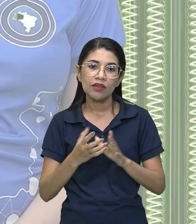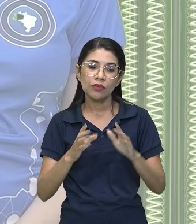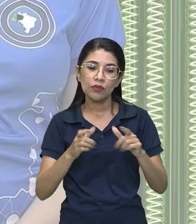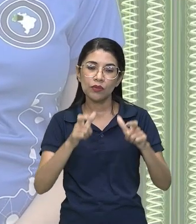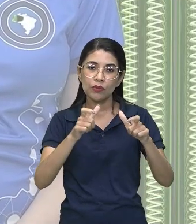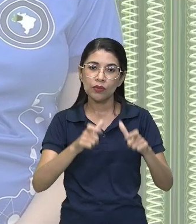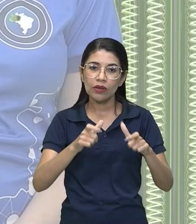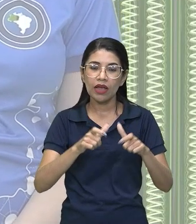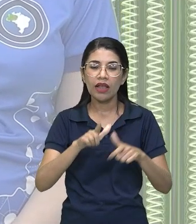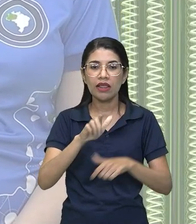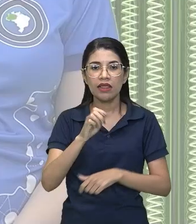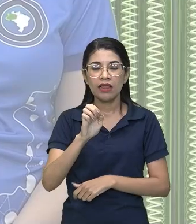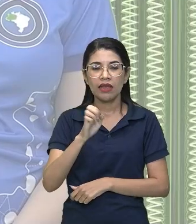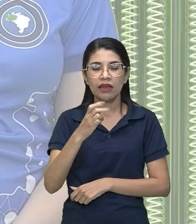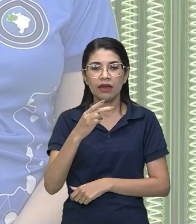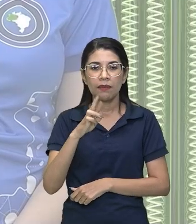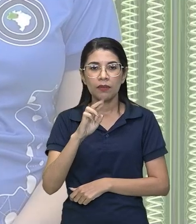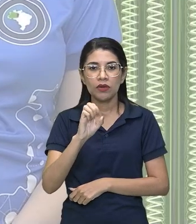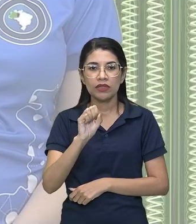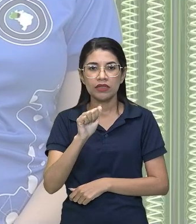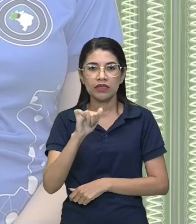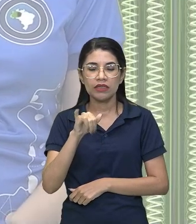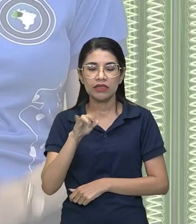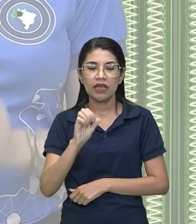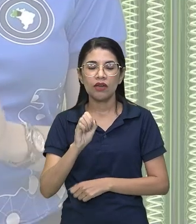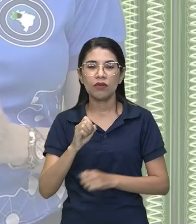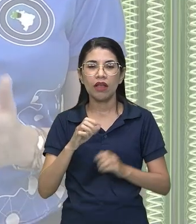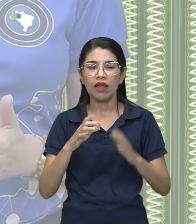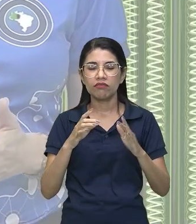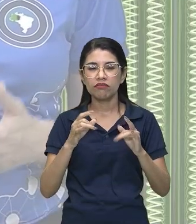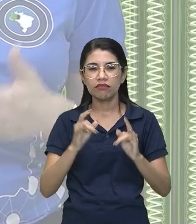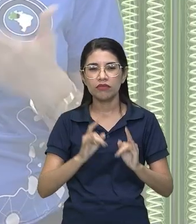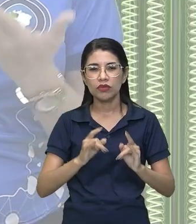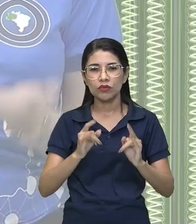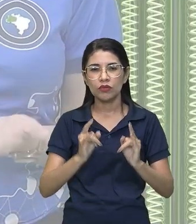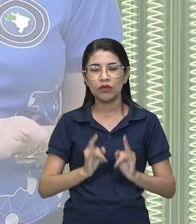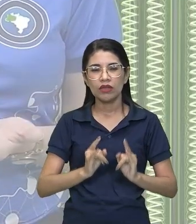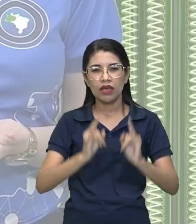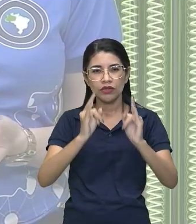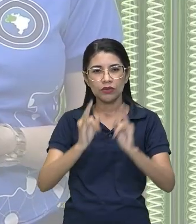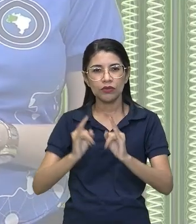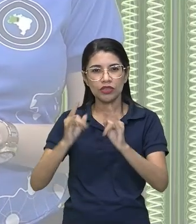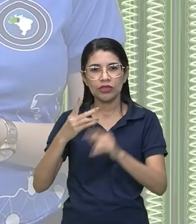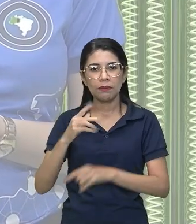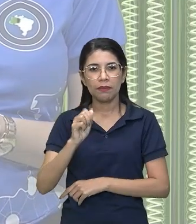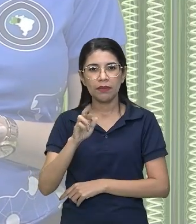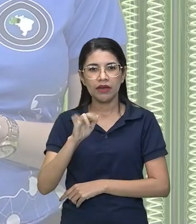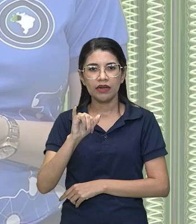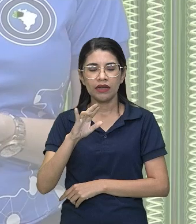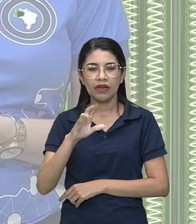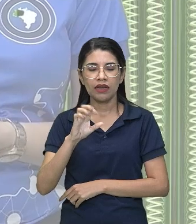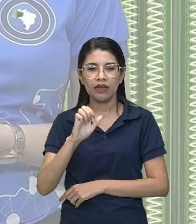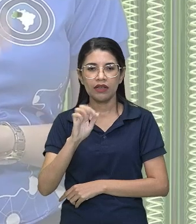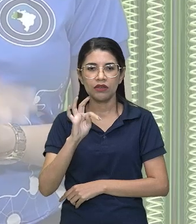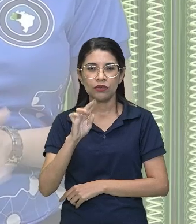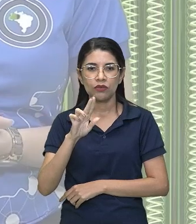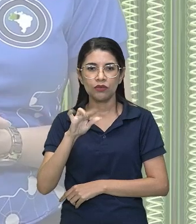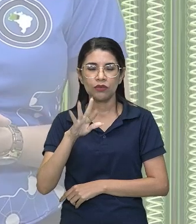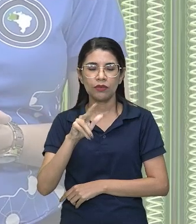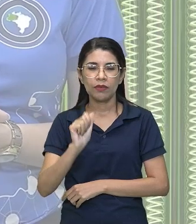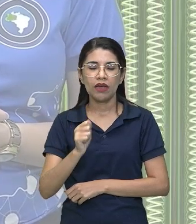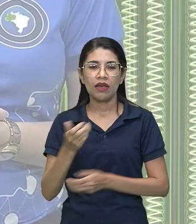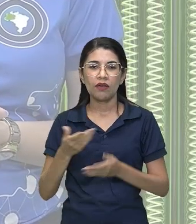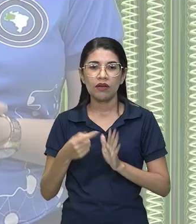hoje é conhecido como leprosário de Paricatuba. E para que vocês conheçam mais sobre esse local, eu trouxe aqui